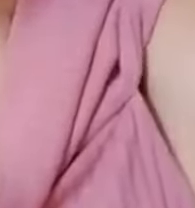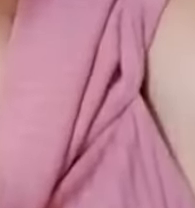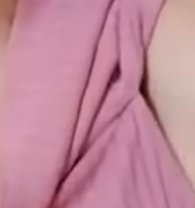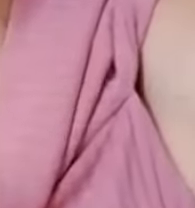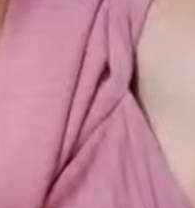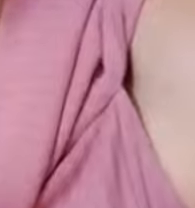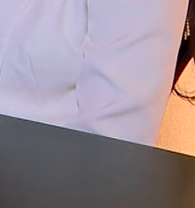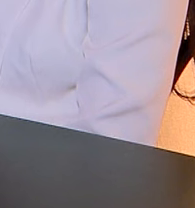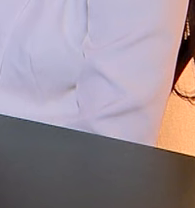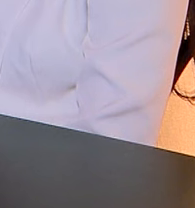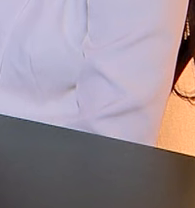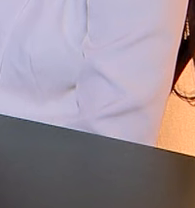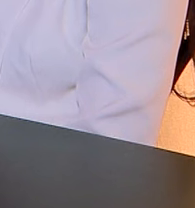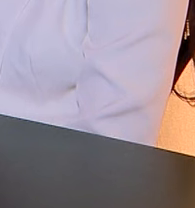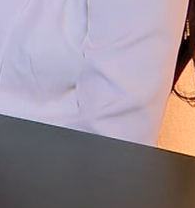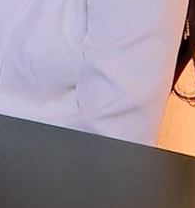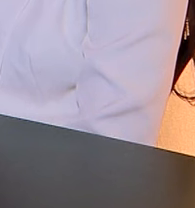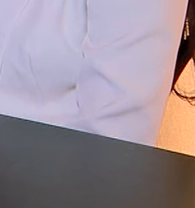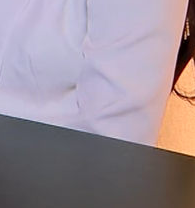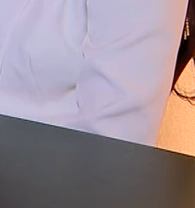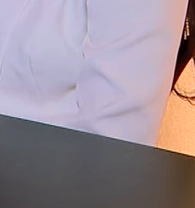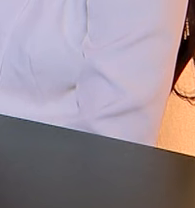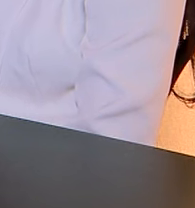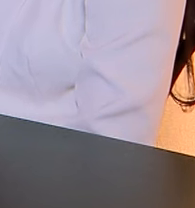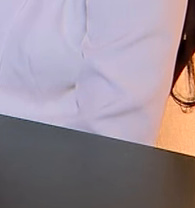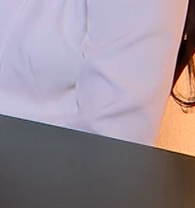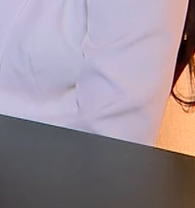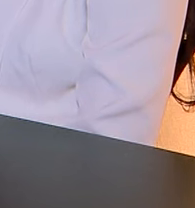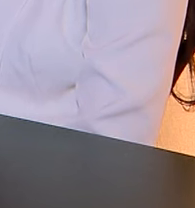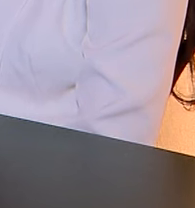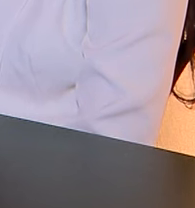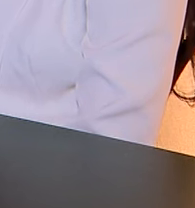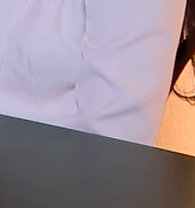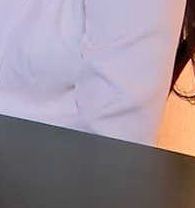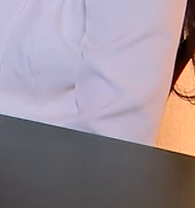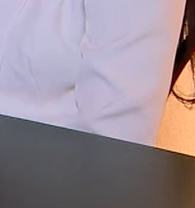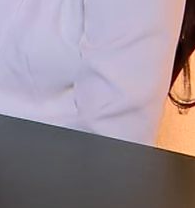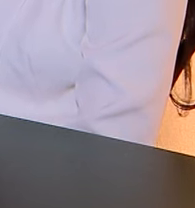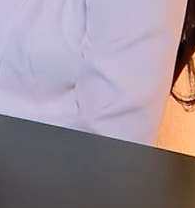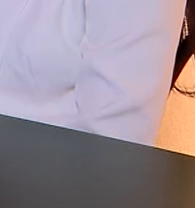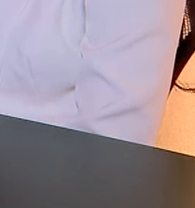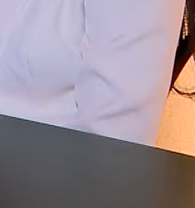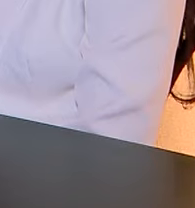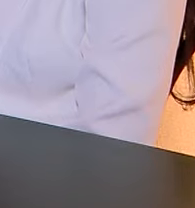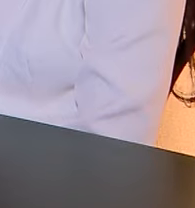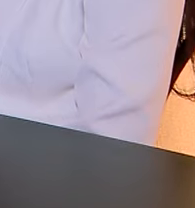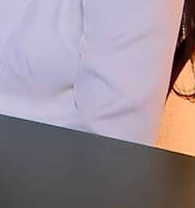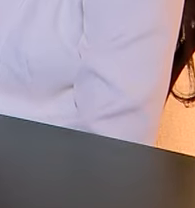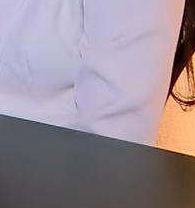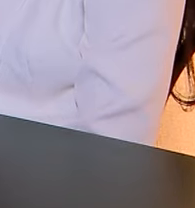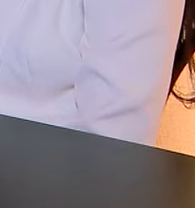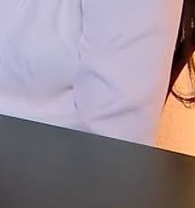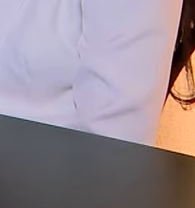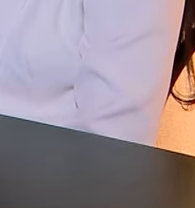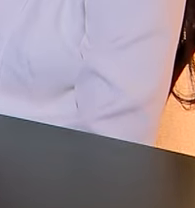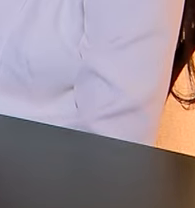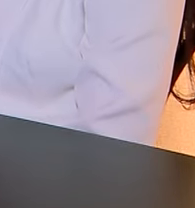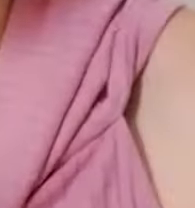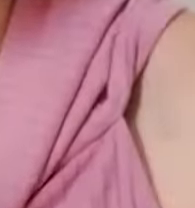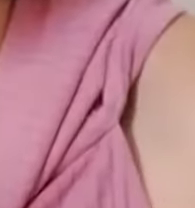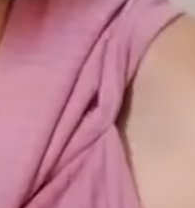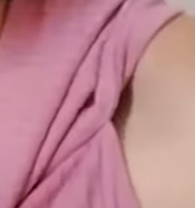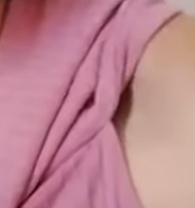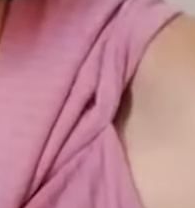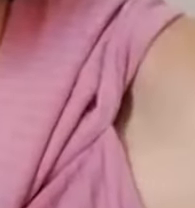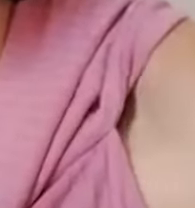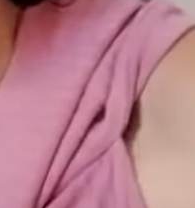que famílias existem o importante é que se reconheça que existe nossa família existe independente da da